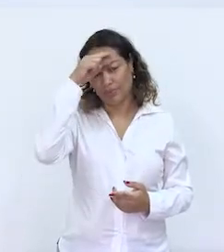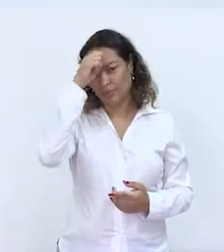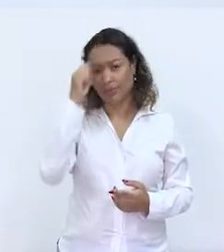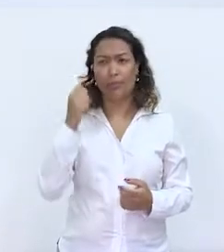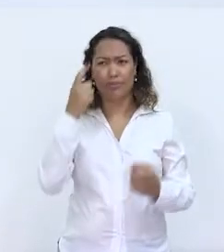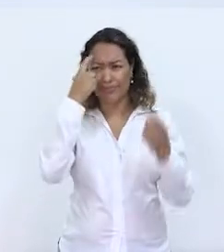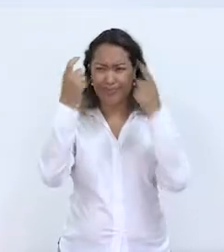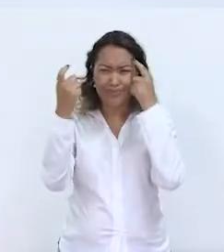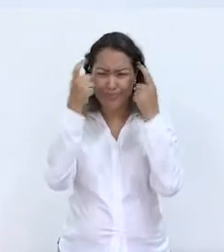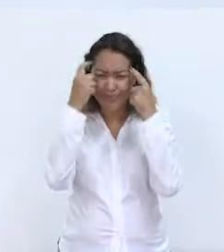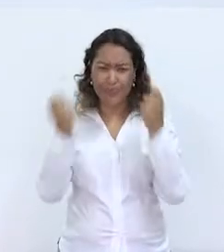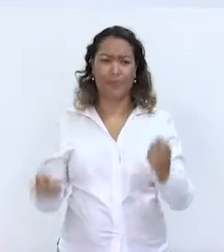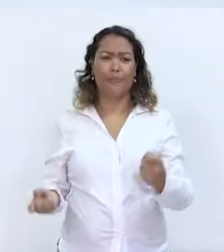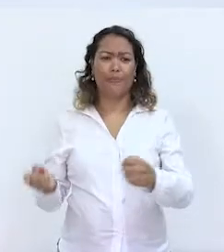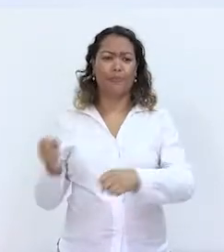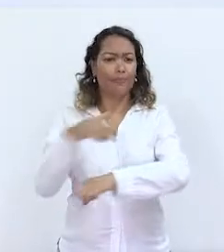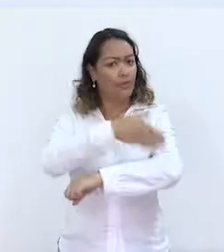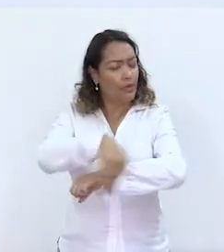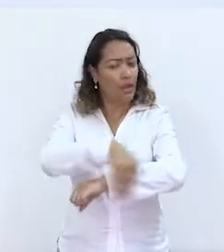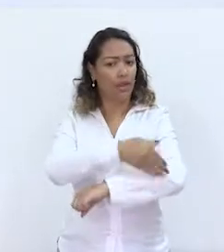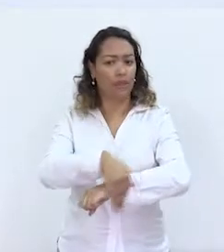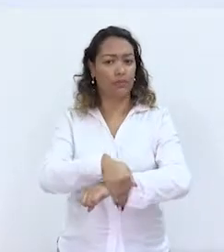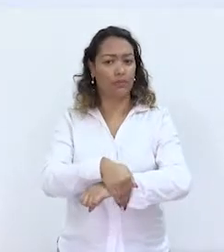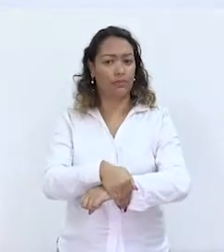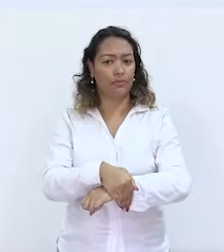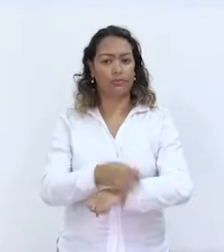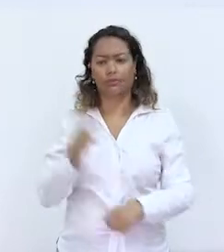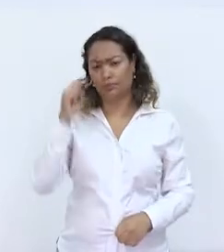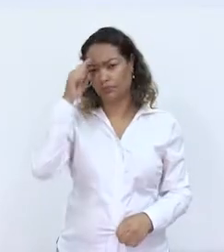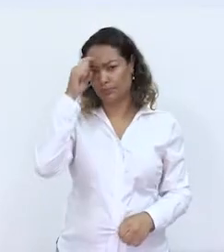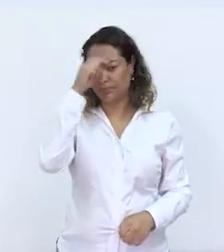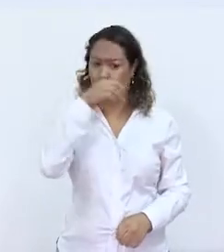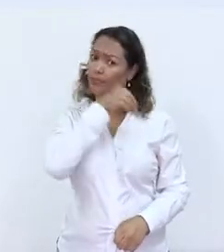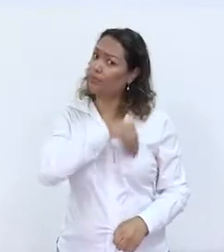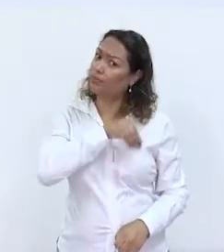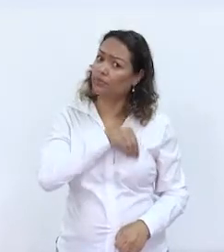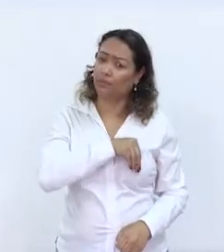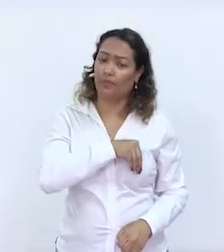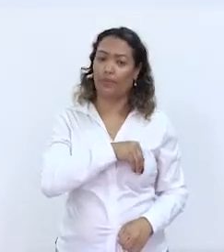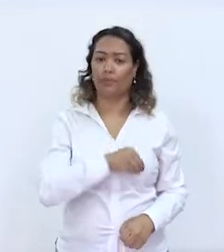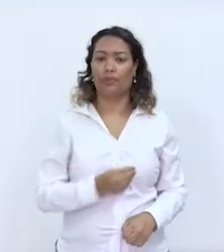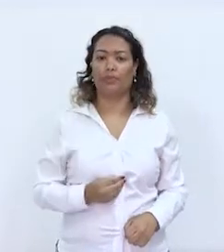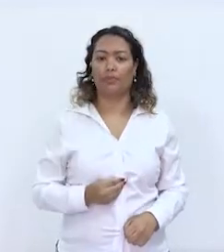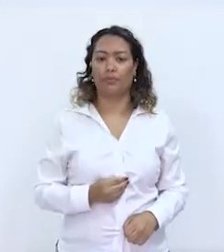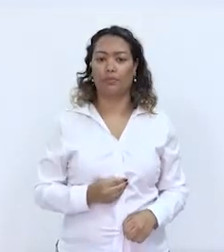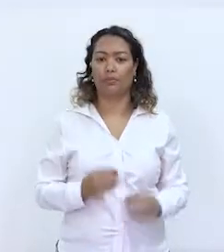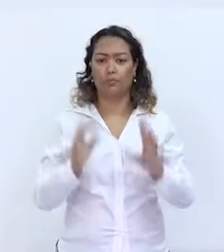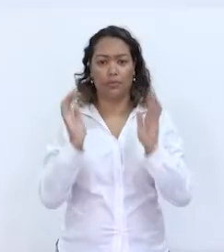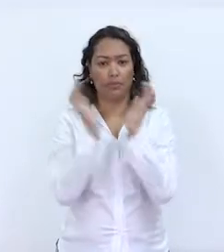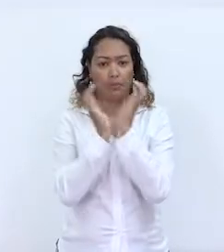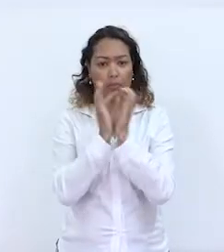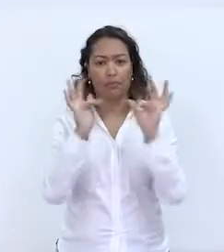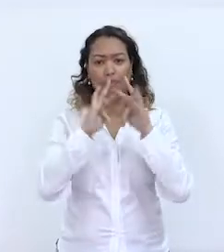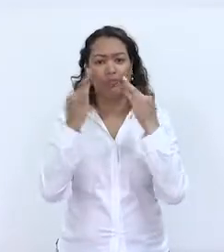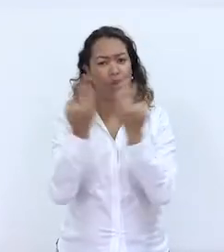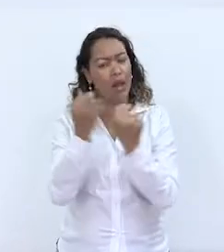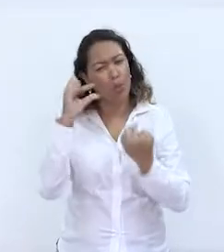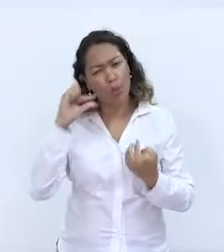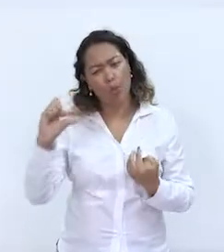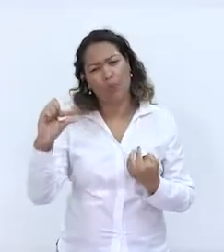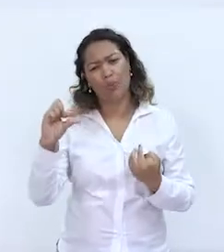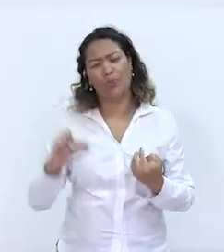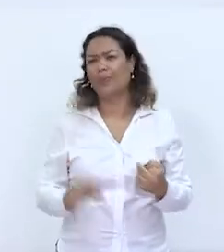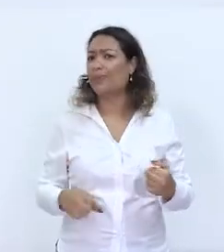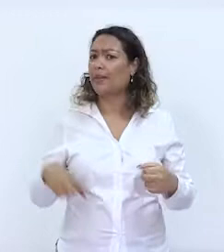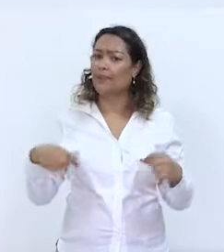dificuldades na violência que eles encontram nas ruas as dificuldades salariais a falta de convívio familiar